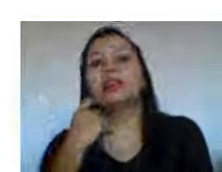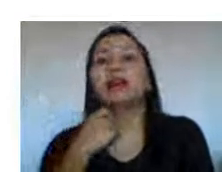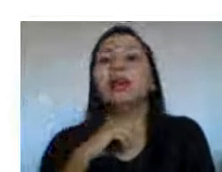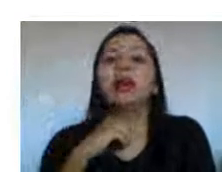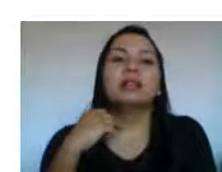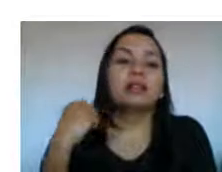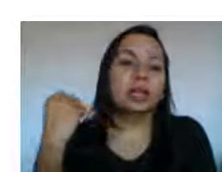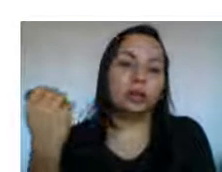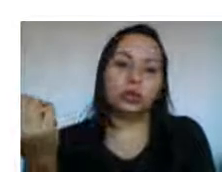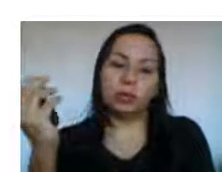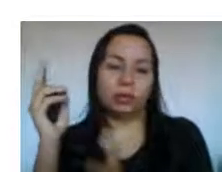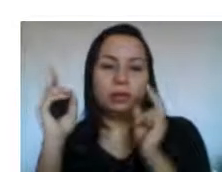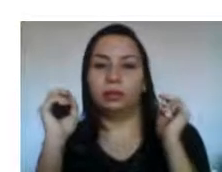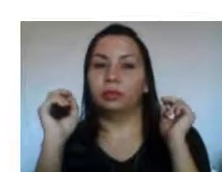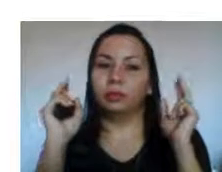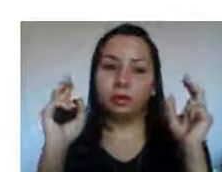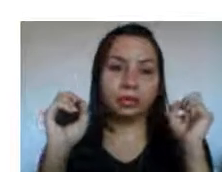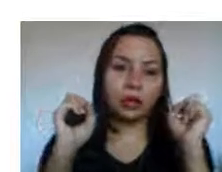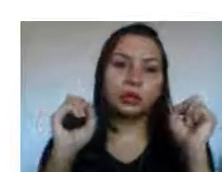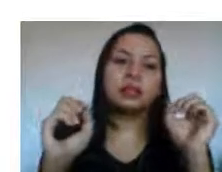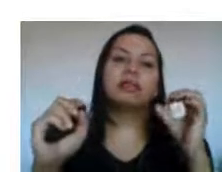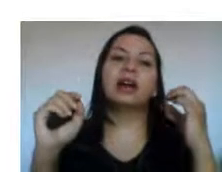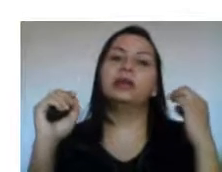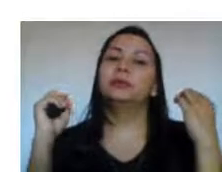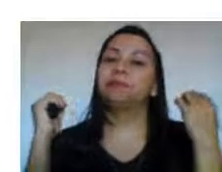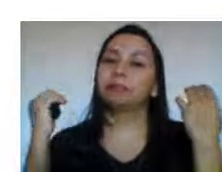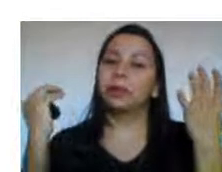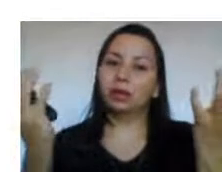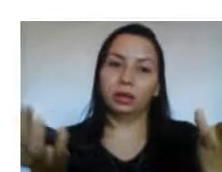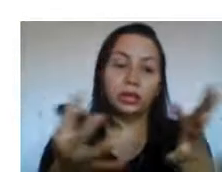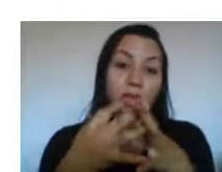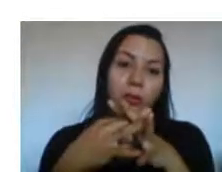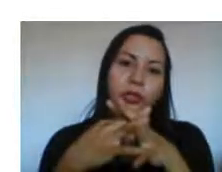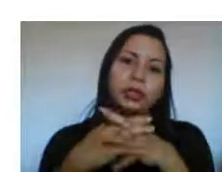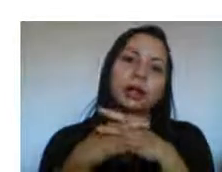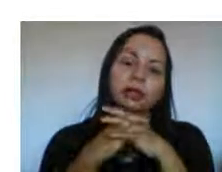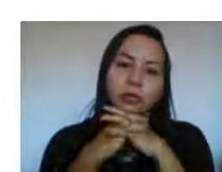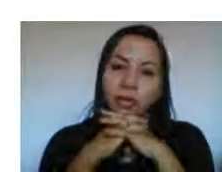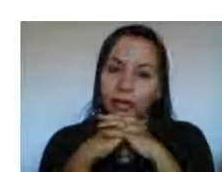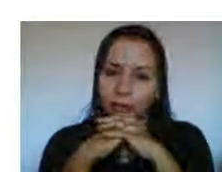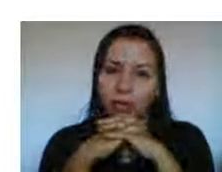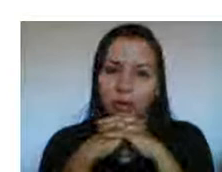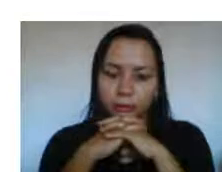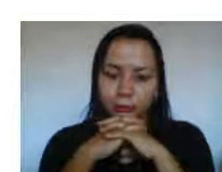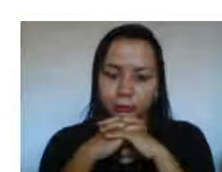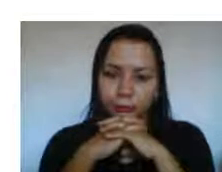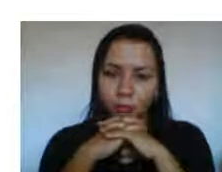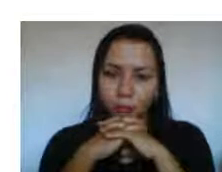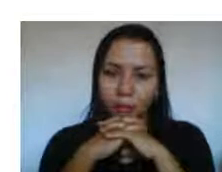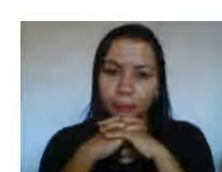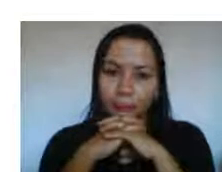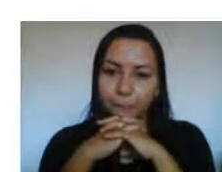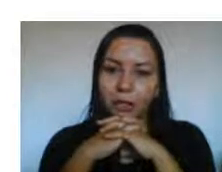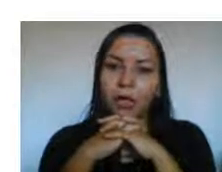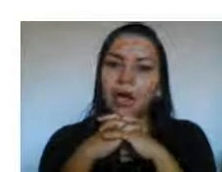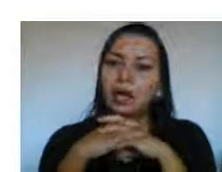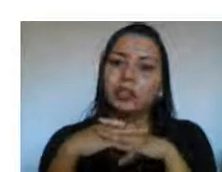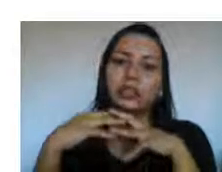Caatinga aí sendo, digamos assim, que está conservado, que está em um estado estável.